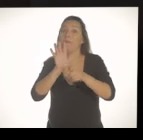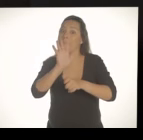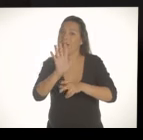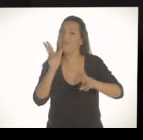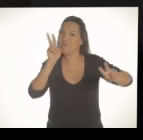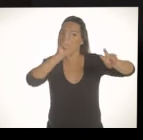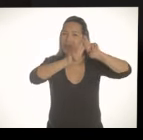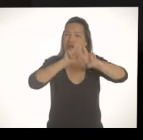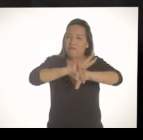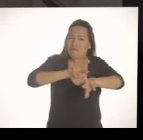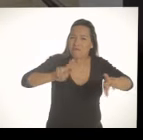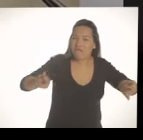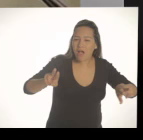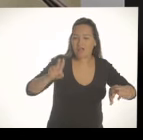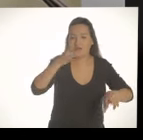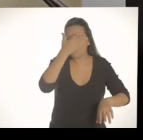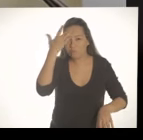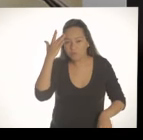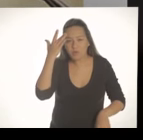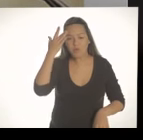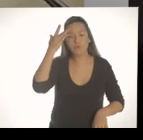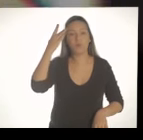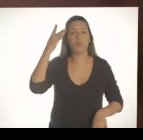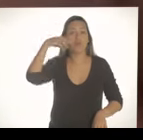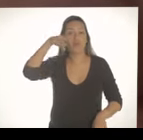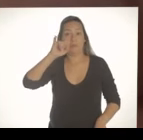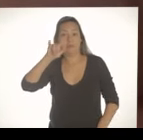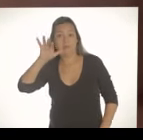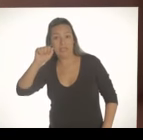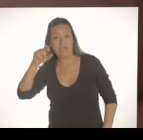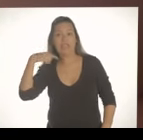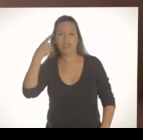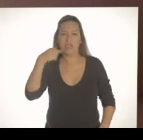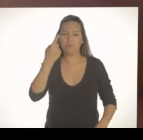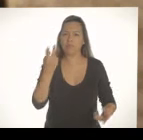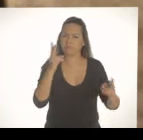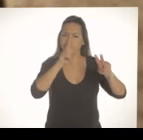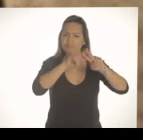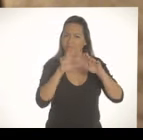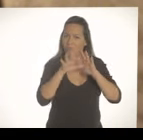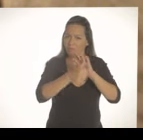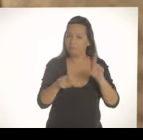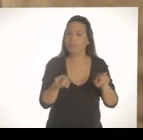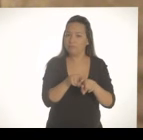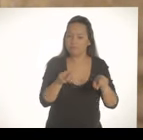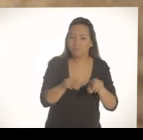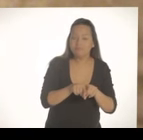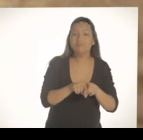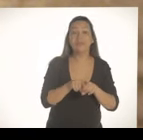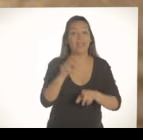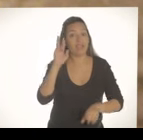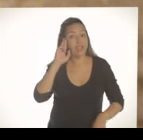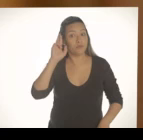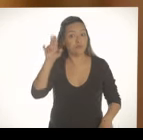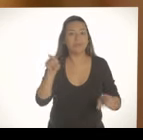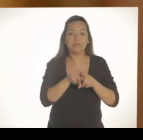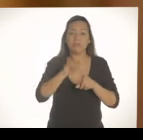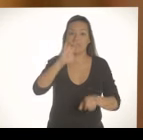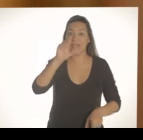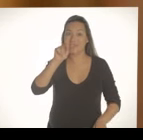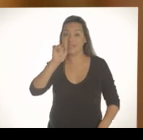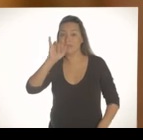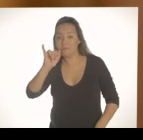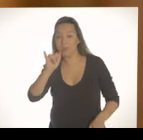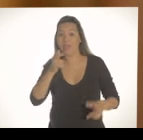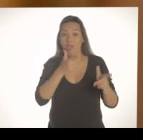milicianos, inclusive deputados e vereadores corruptos. Defensor da justiça, Freixo também presidiu a CPI do tráfico de armas, que